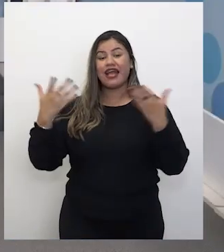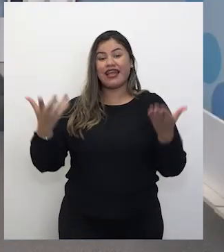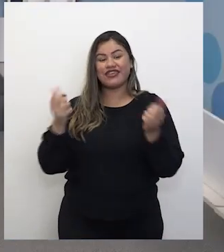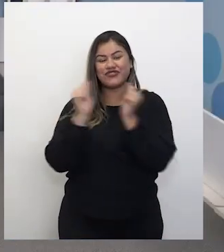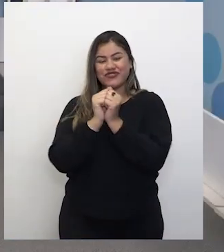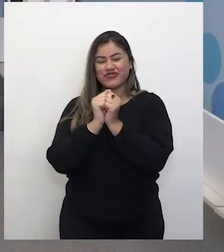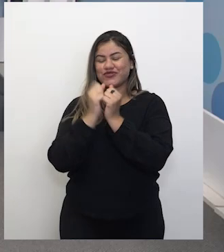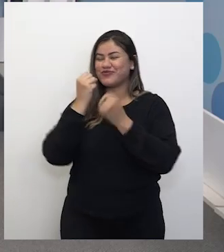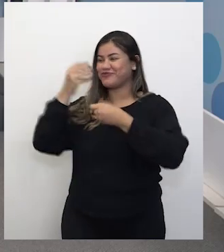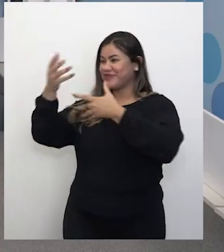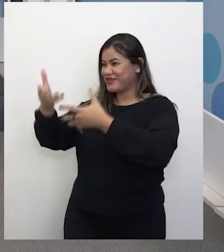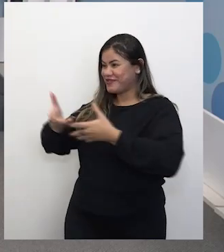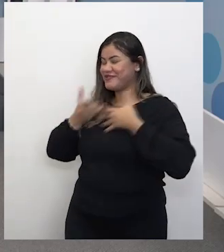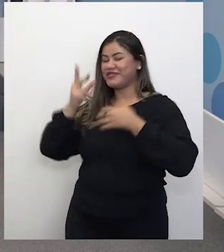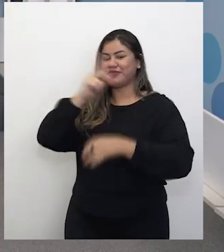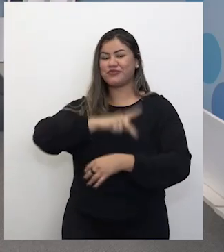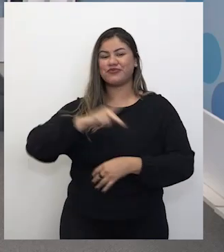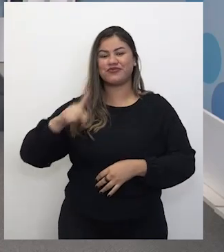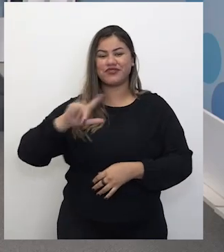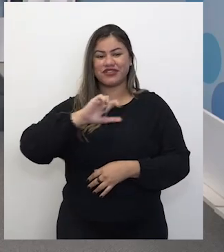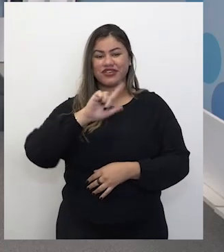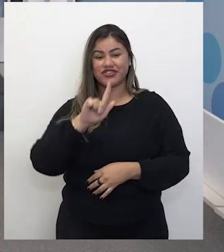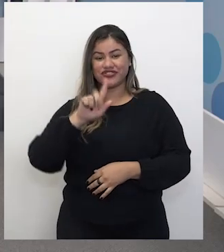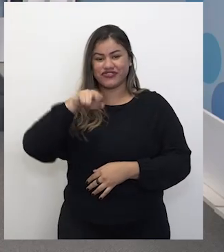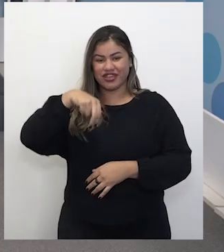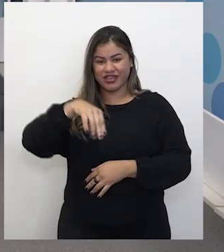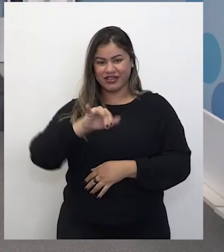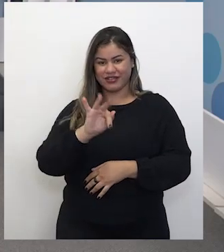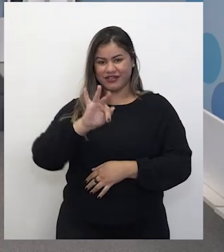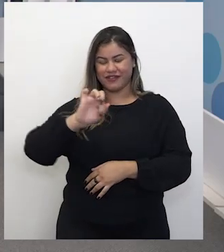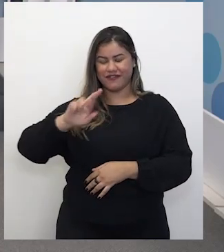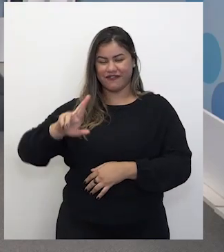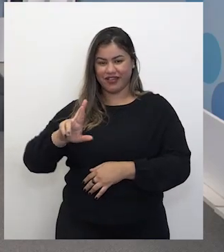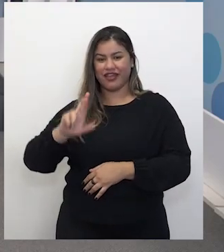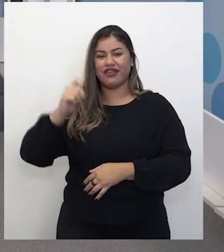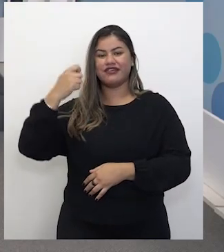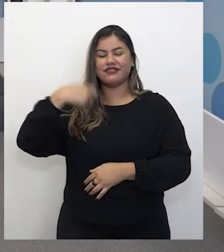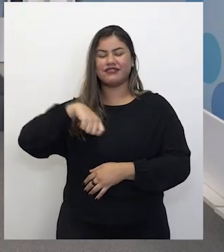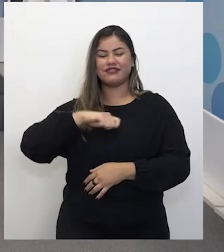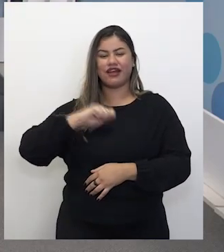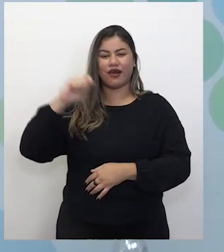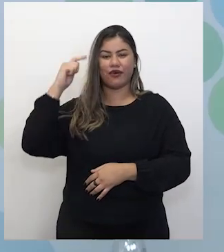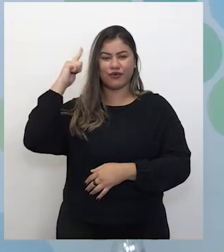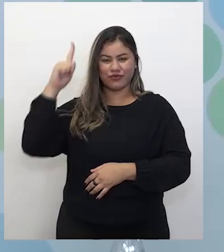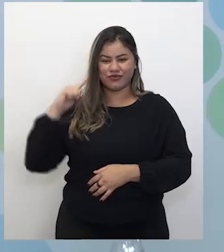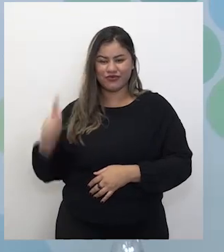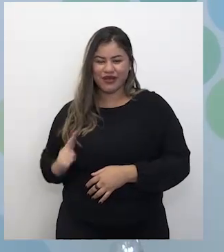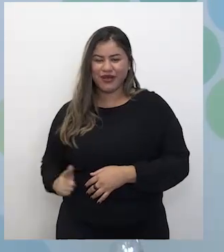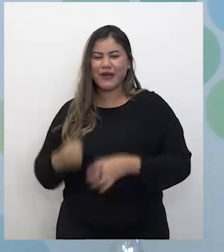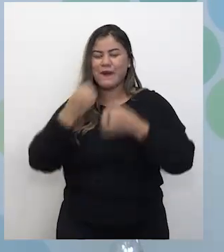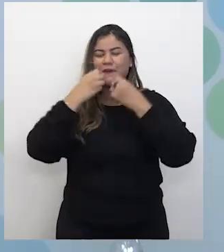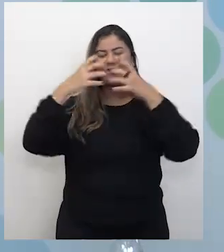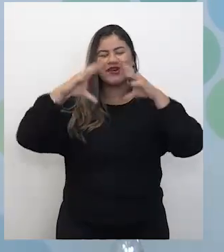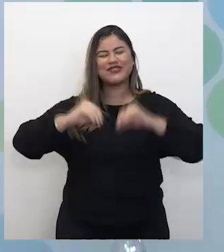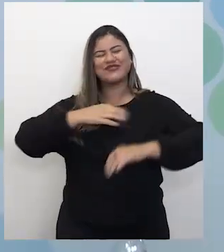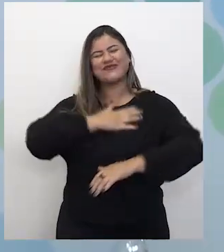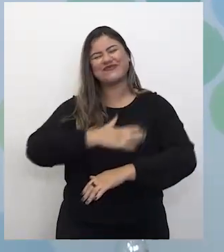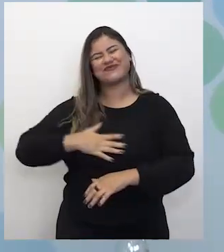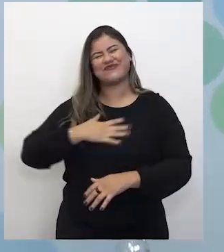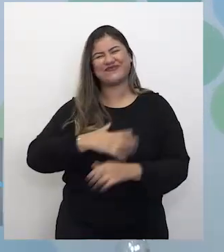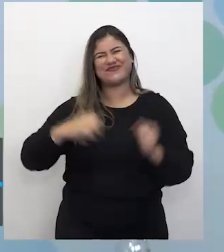muito bem-vinda, da professora Jennifer. Boa noite. Boa noite, Luanda. É sempre um prazer imenso